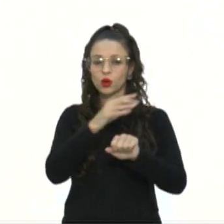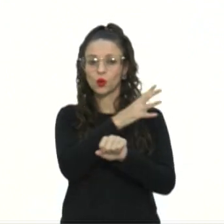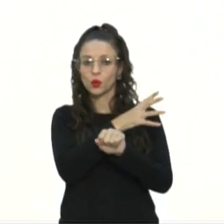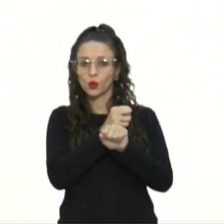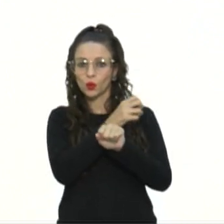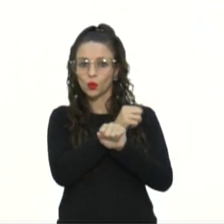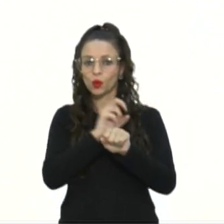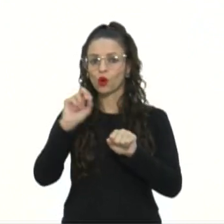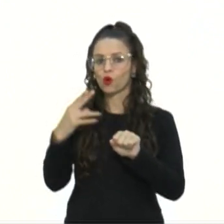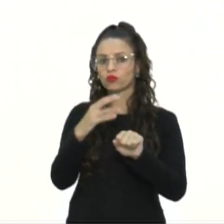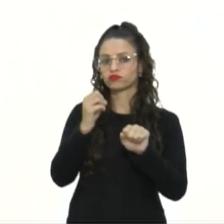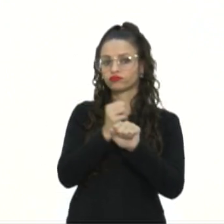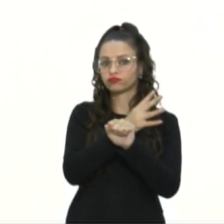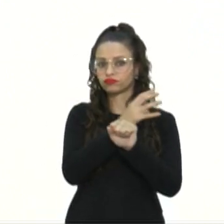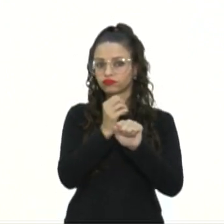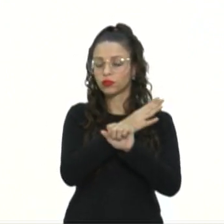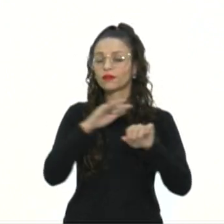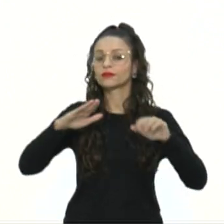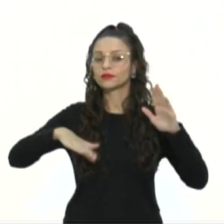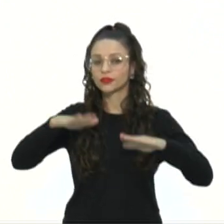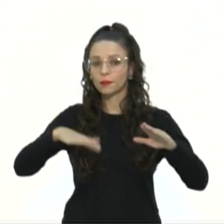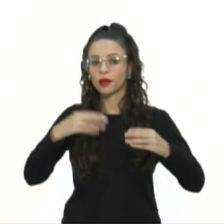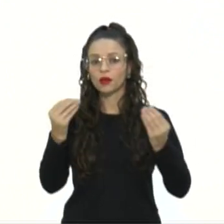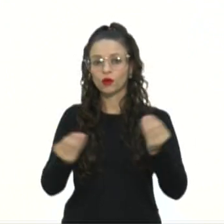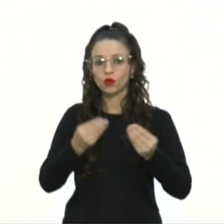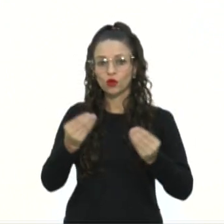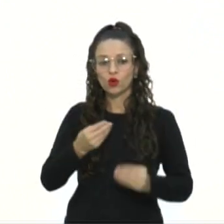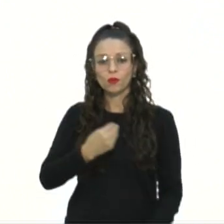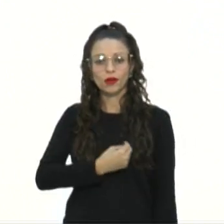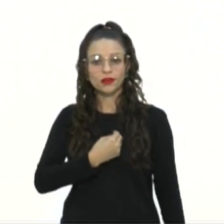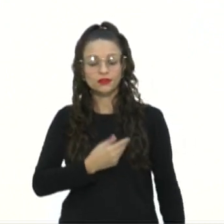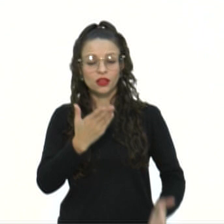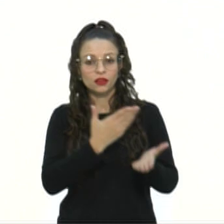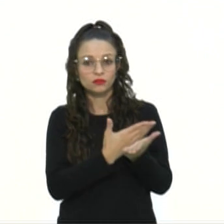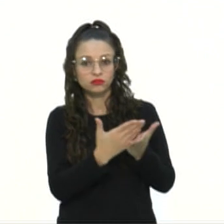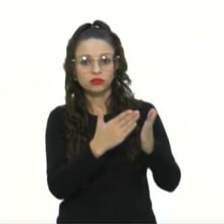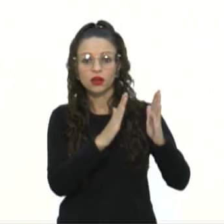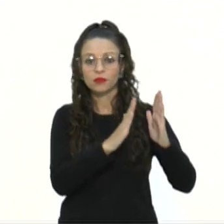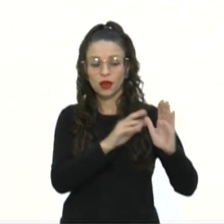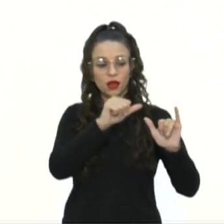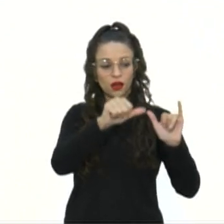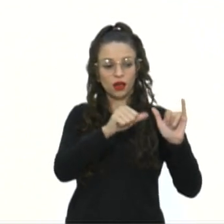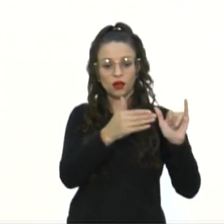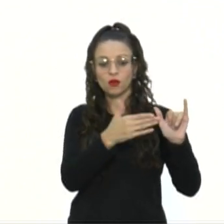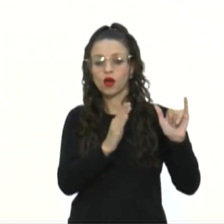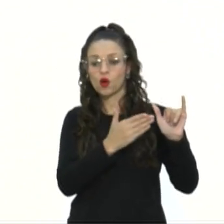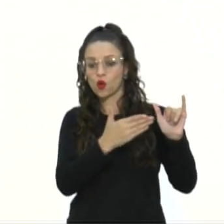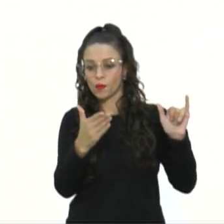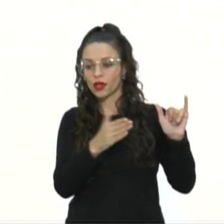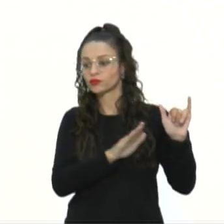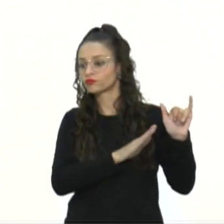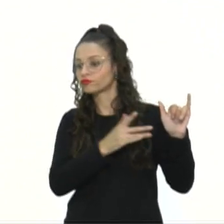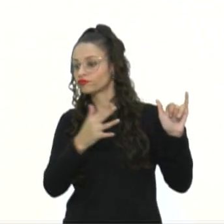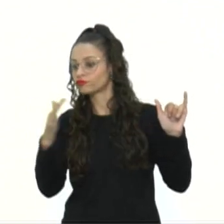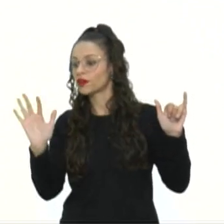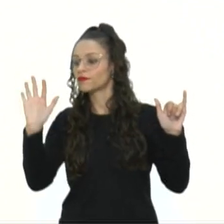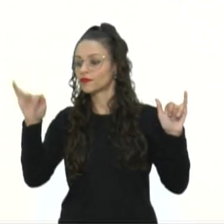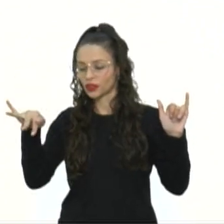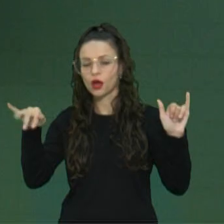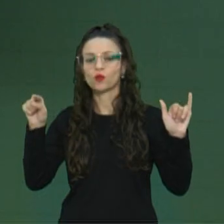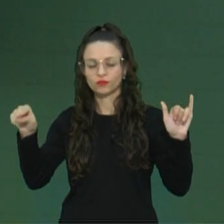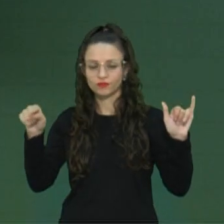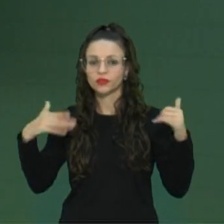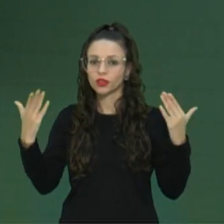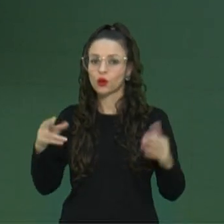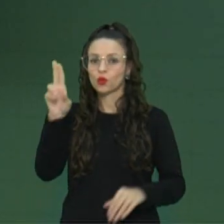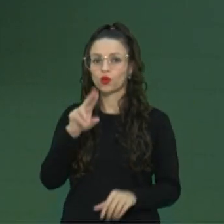em uma reação química, depende apenas dos estados inicial e final das reações. E a gente usa a